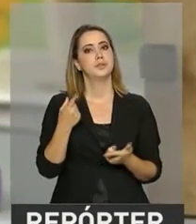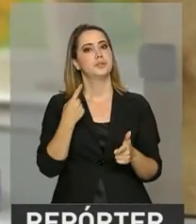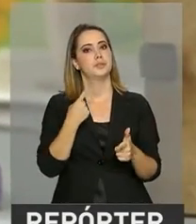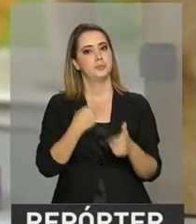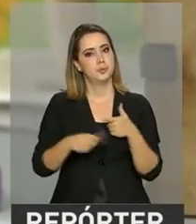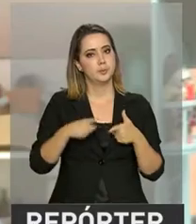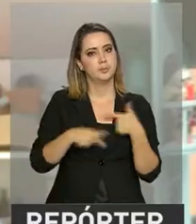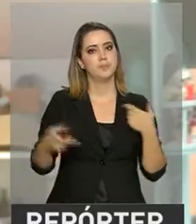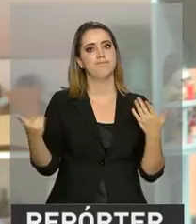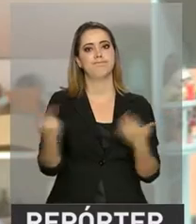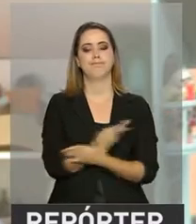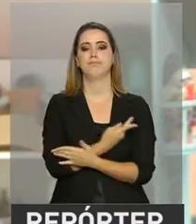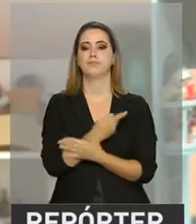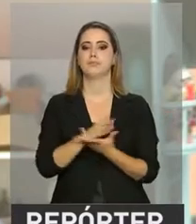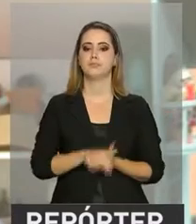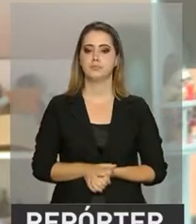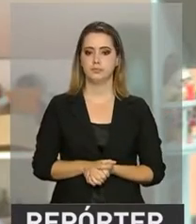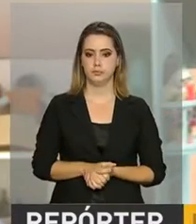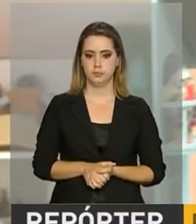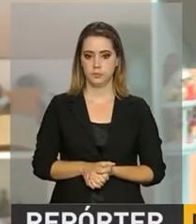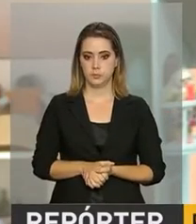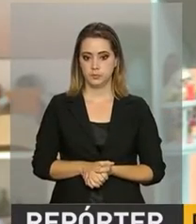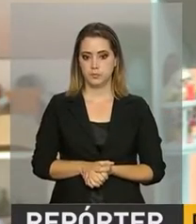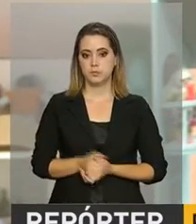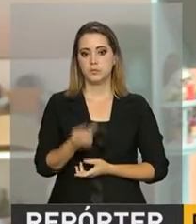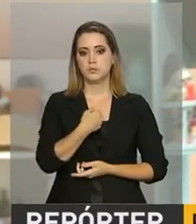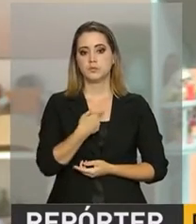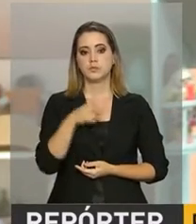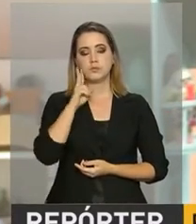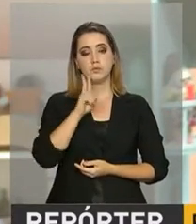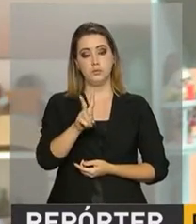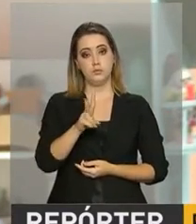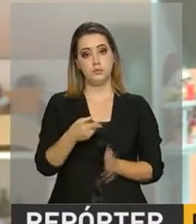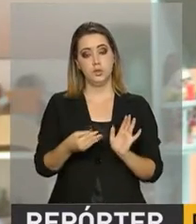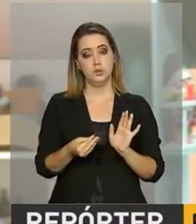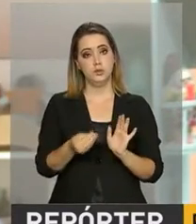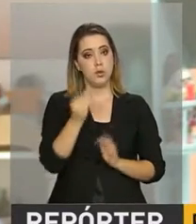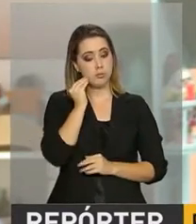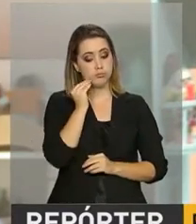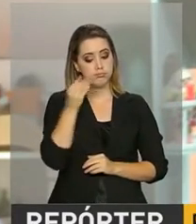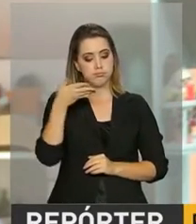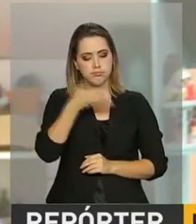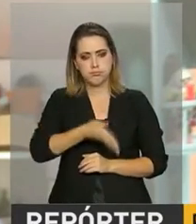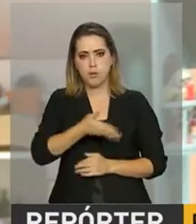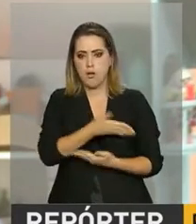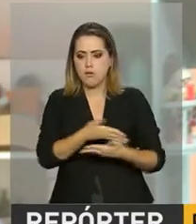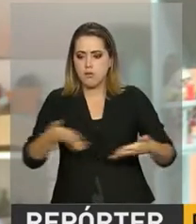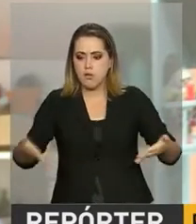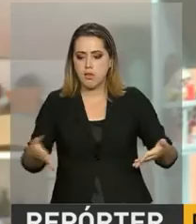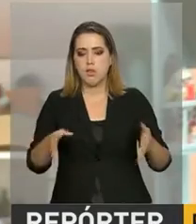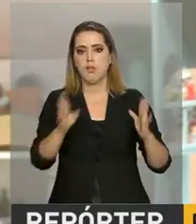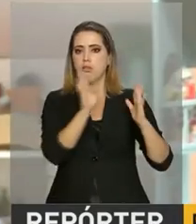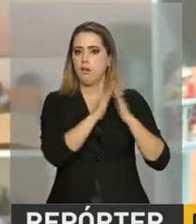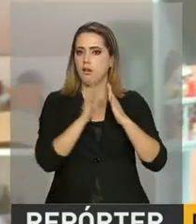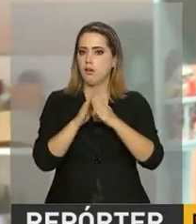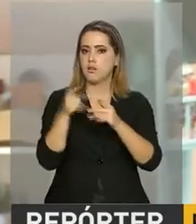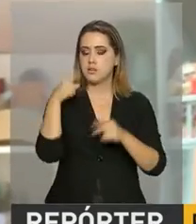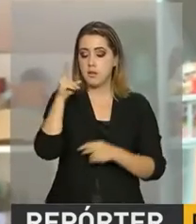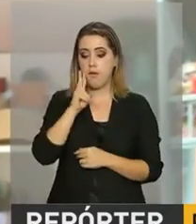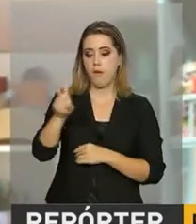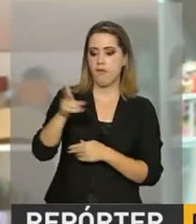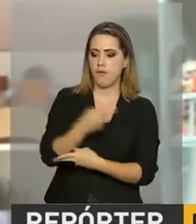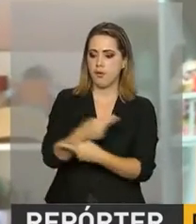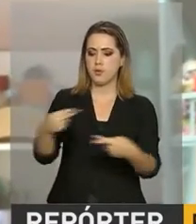acidentes acontecem. A gente tentou colocar na casa para as pessoas poderem ver qual a quantidade de produto que a gente tem nas nossas casas,